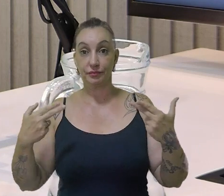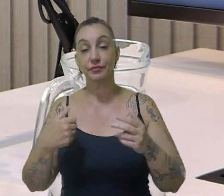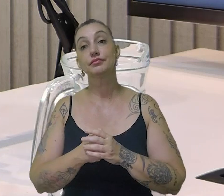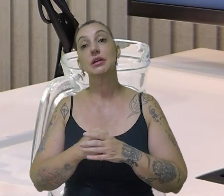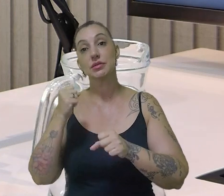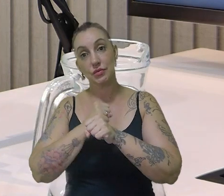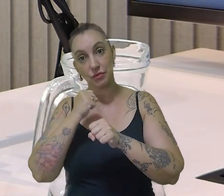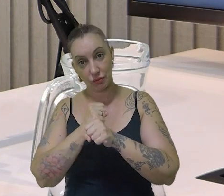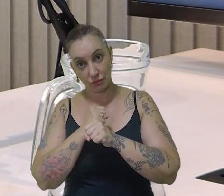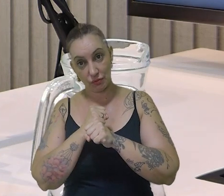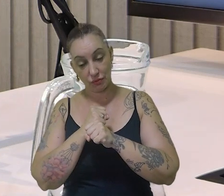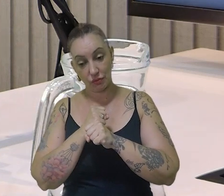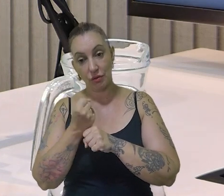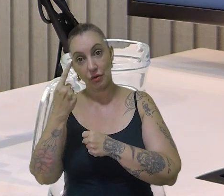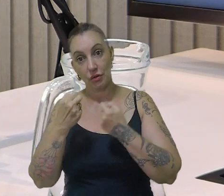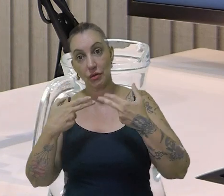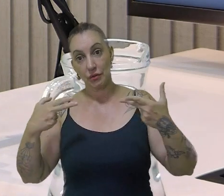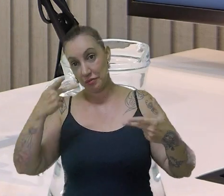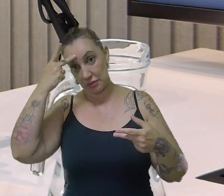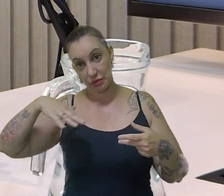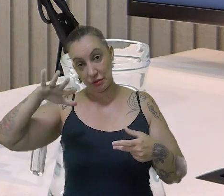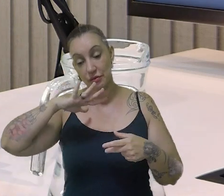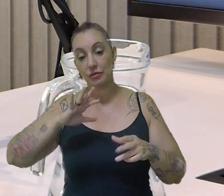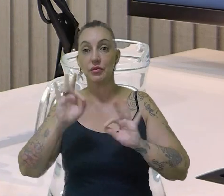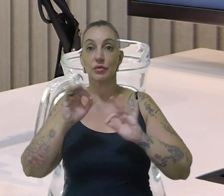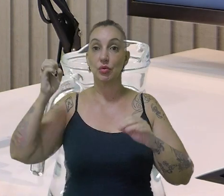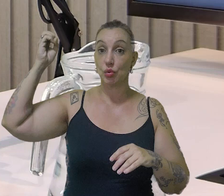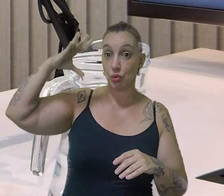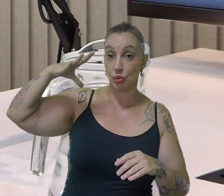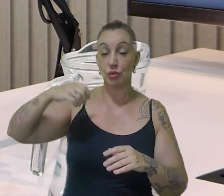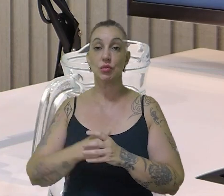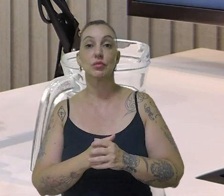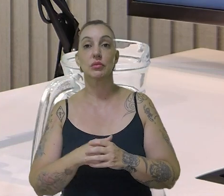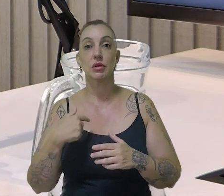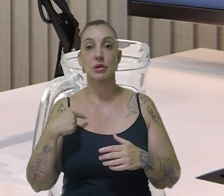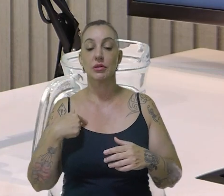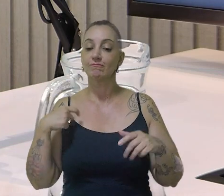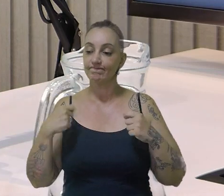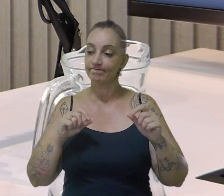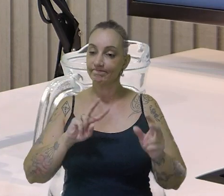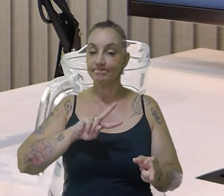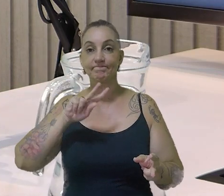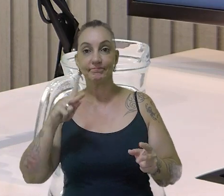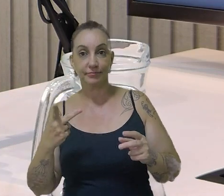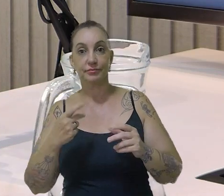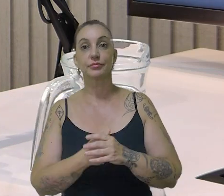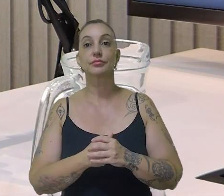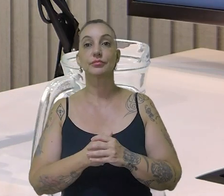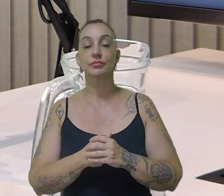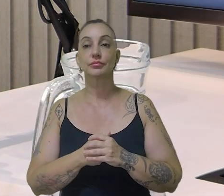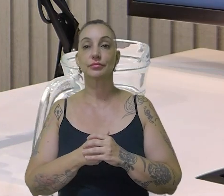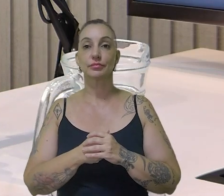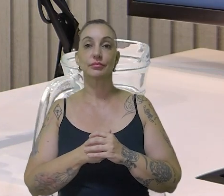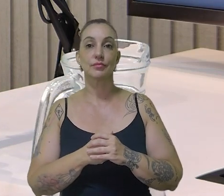mas eu tava montando muitas coisas de outras pessoas e operando luz de outras pessoas eu tava muito nesse nessa transição assim